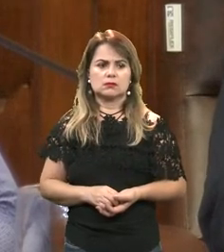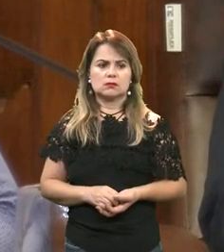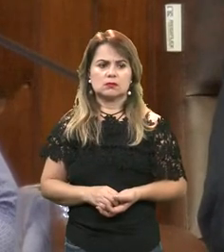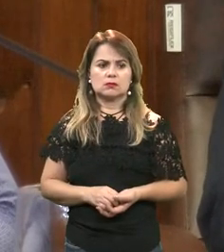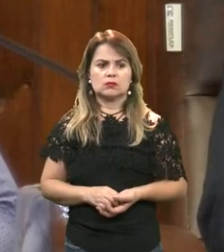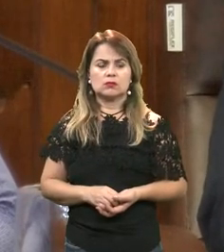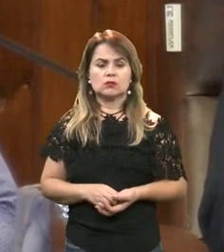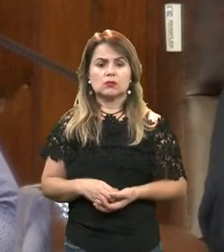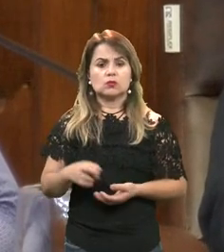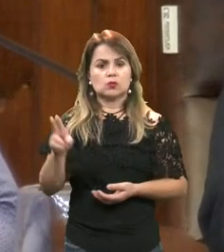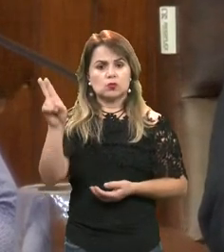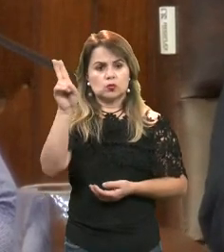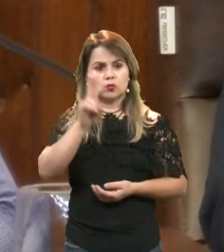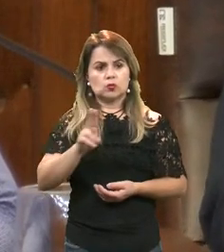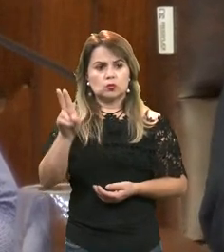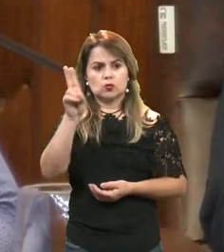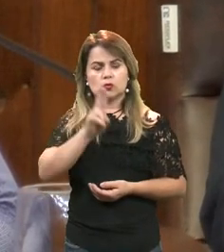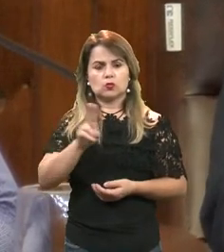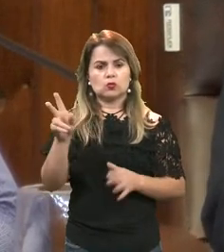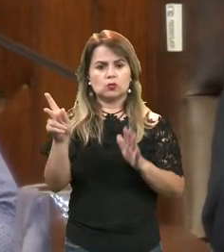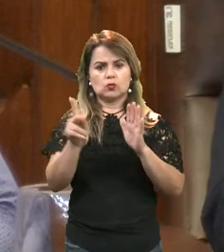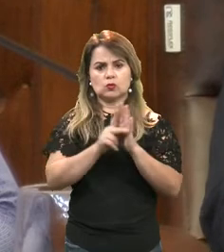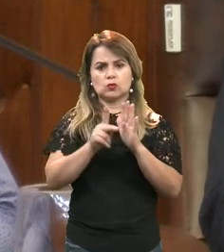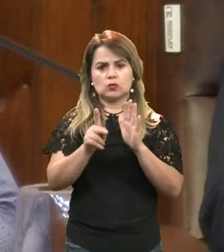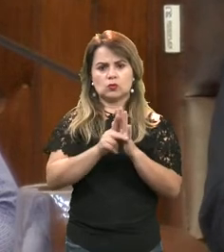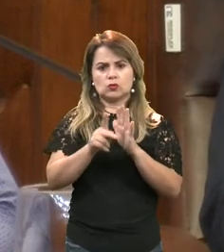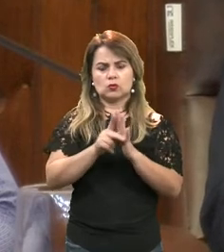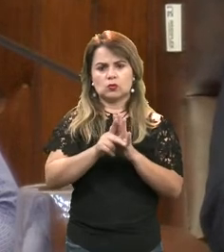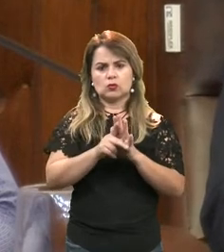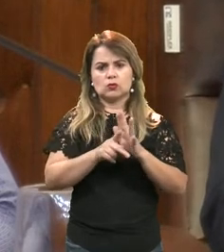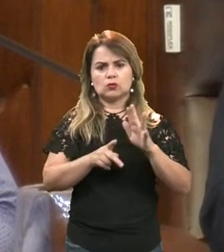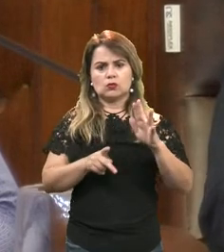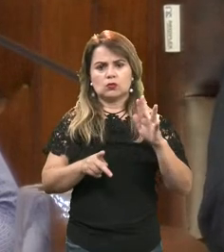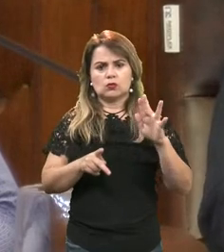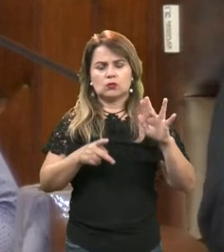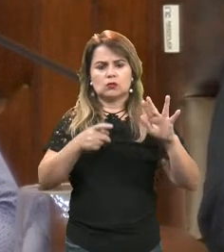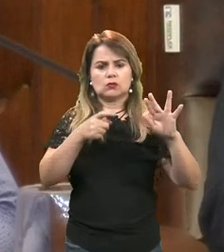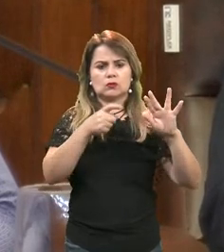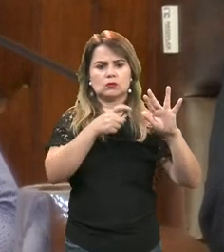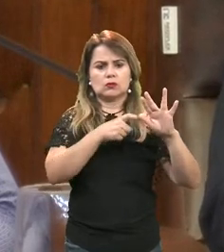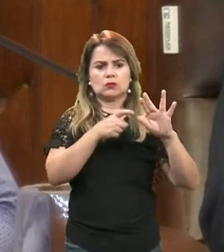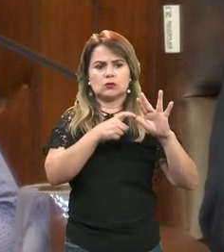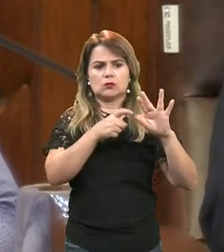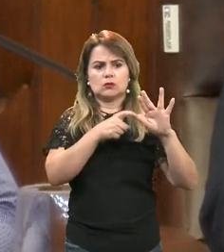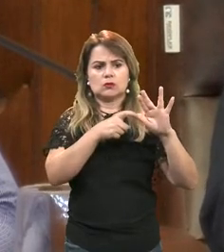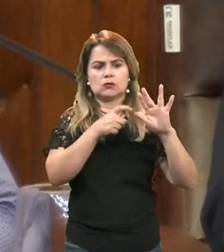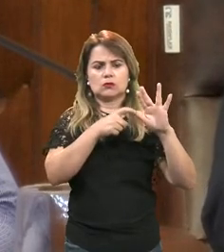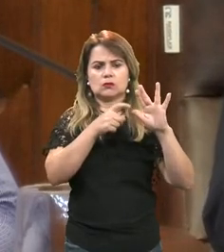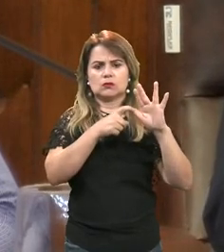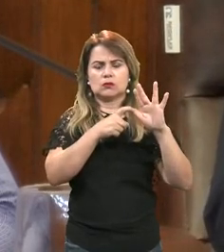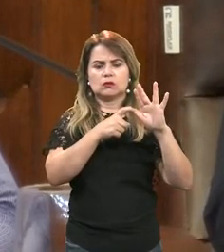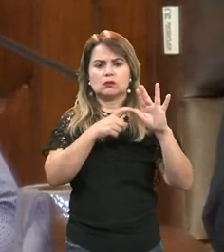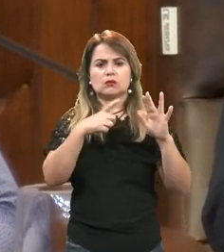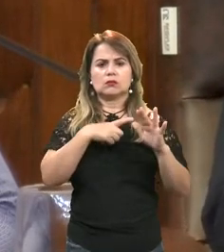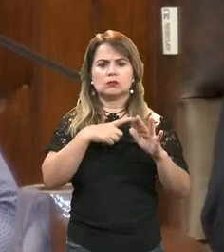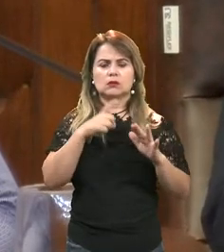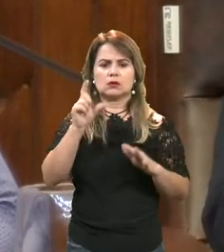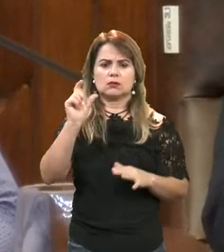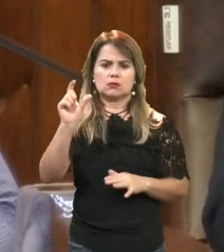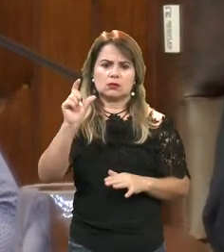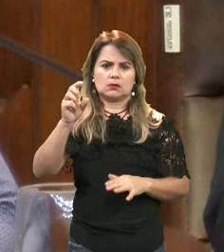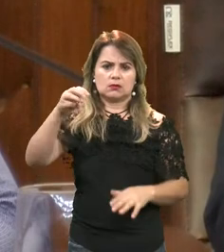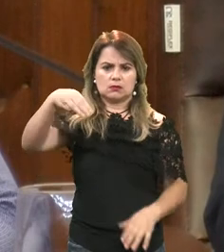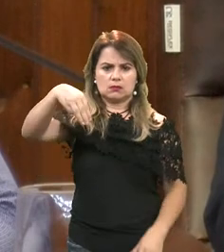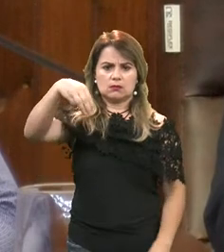O uso terapêutico da erva que todos nós conhecemos como a maconha. A palavra maconha pode sim doer